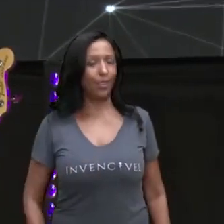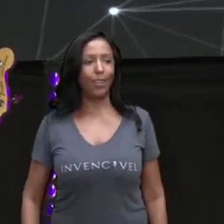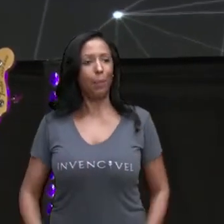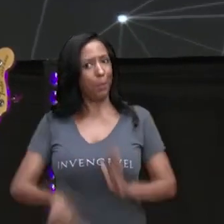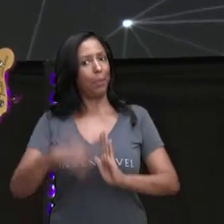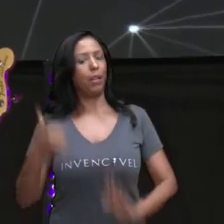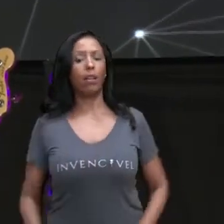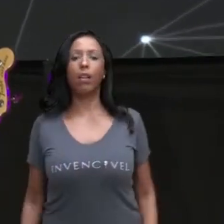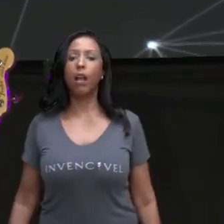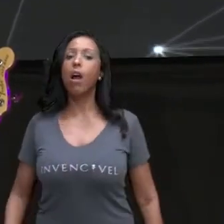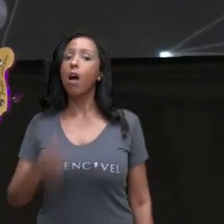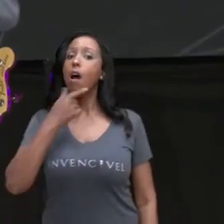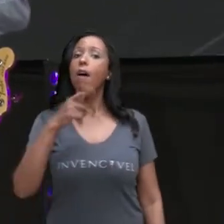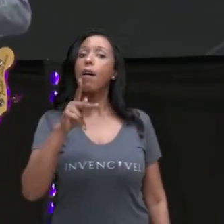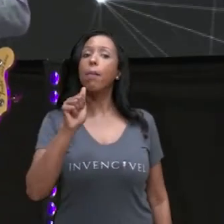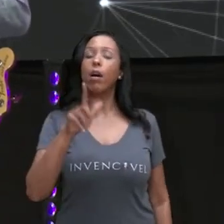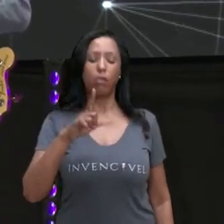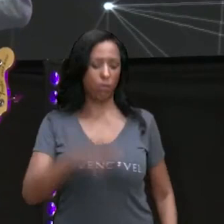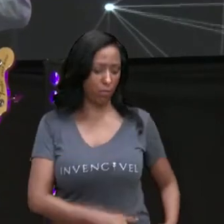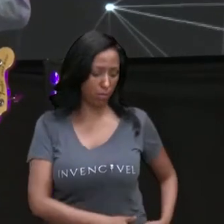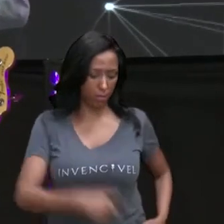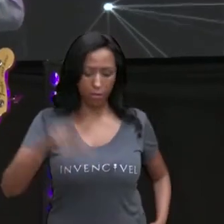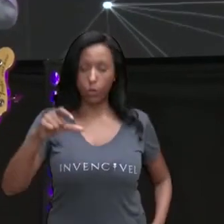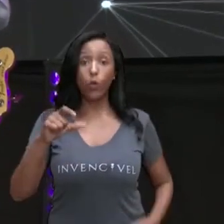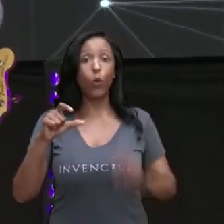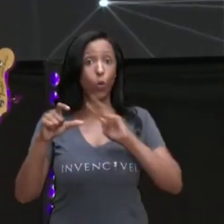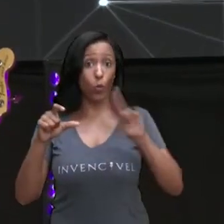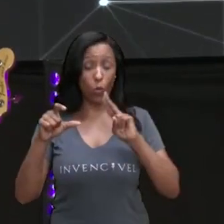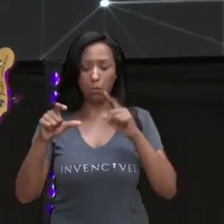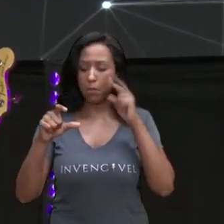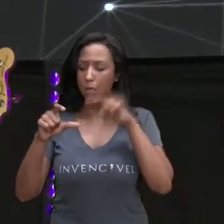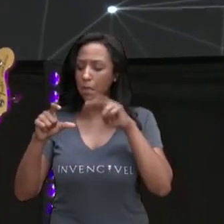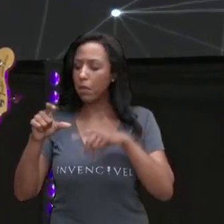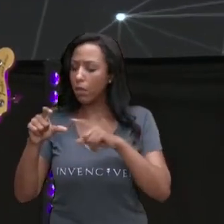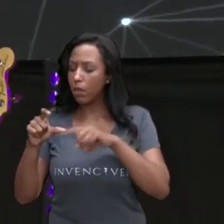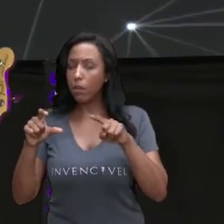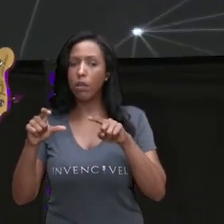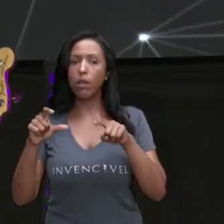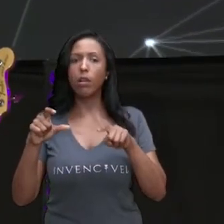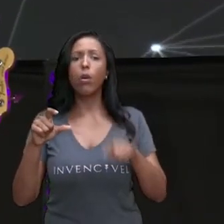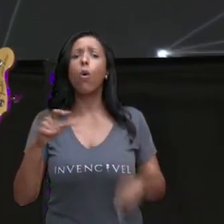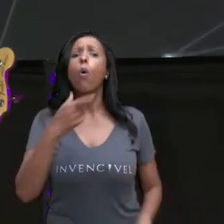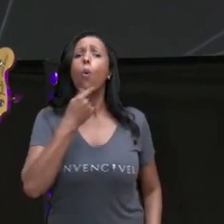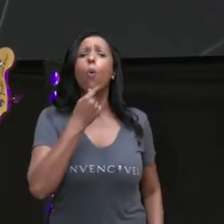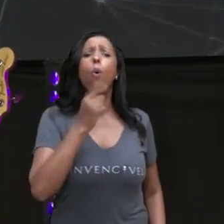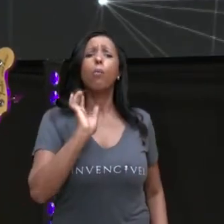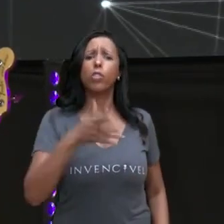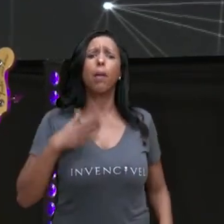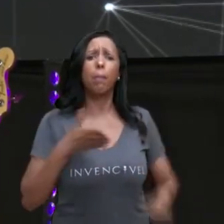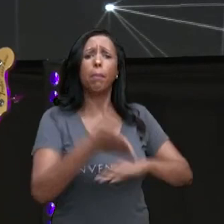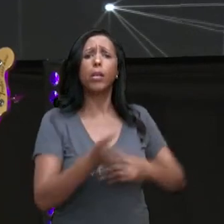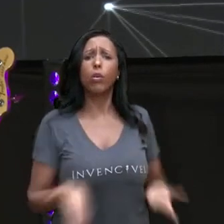minha primeira cadeia, aí o Paulo fala assim, tira o cartão, olha o nome, que ele não tinha nem decorado, olhou e falou assim, o fulano de tal já passou